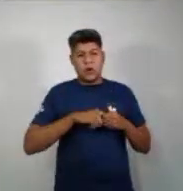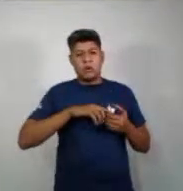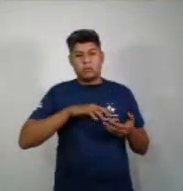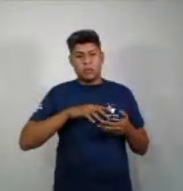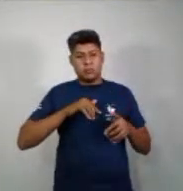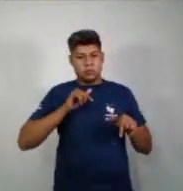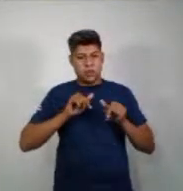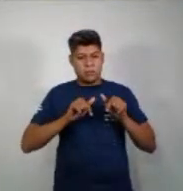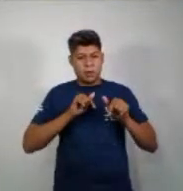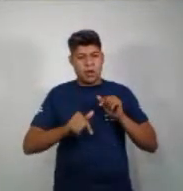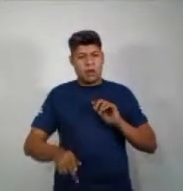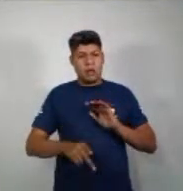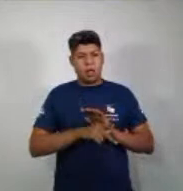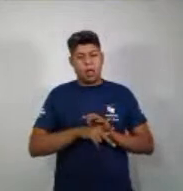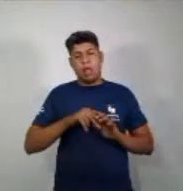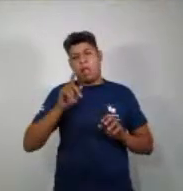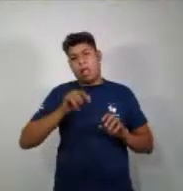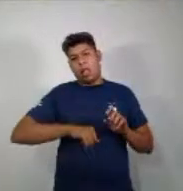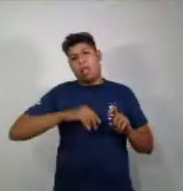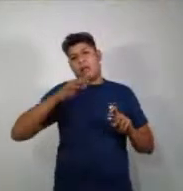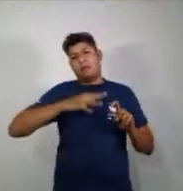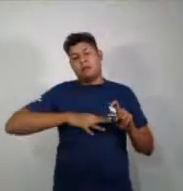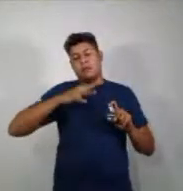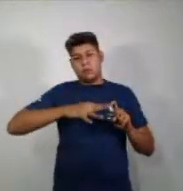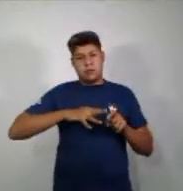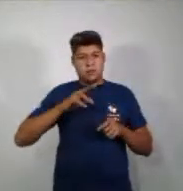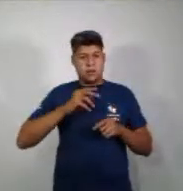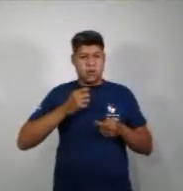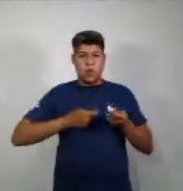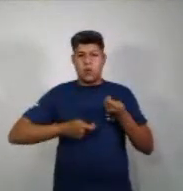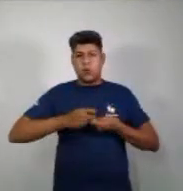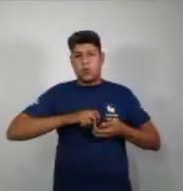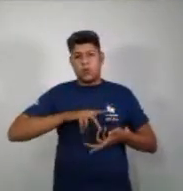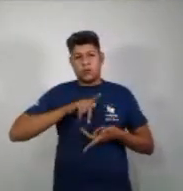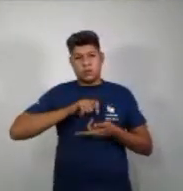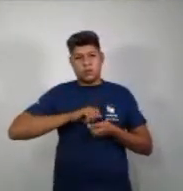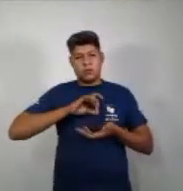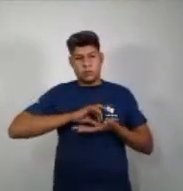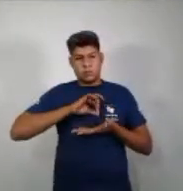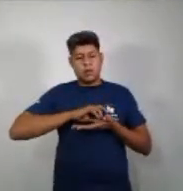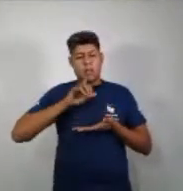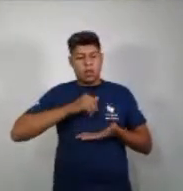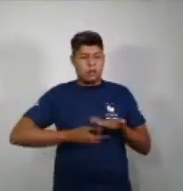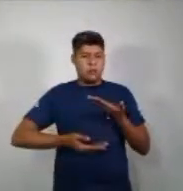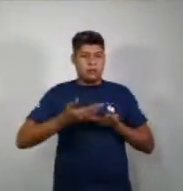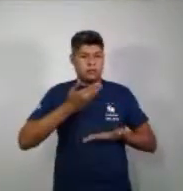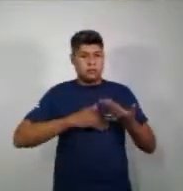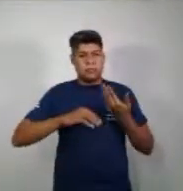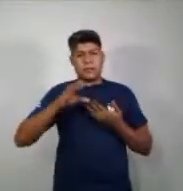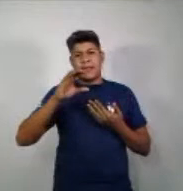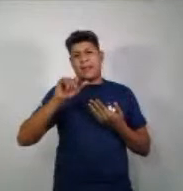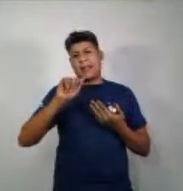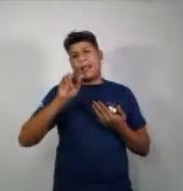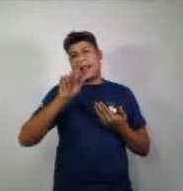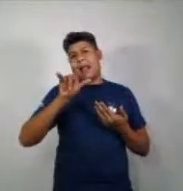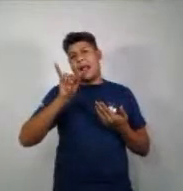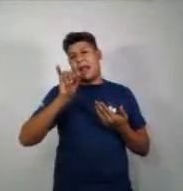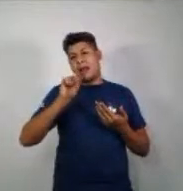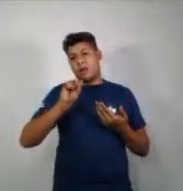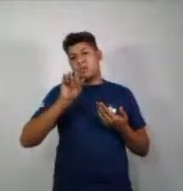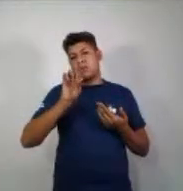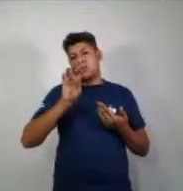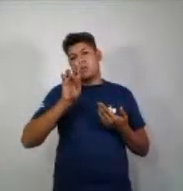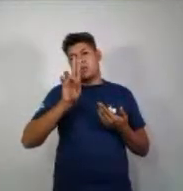essas antologias do conto universal, e ele vai realmente fazendo essa costura, conhece o Carlos Drummond de Andrade, que